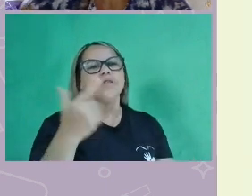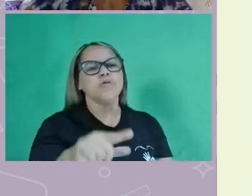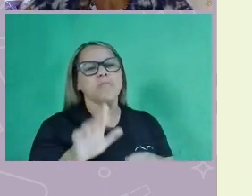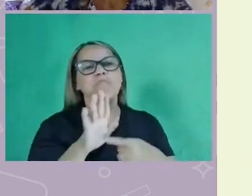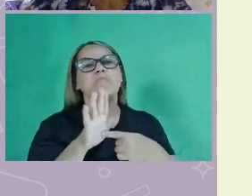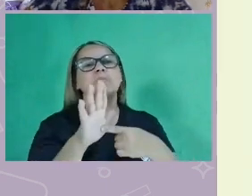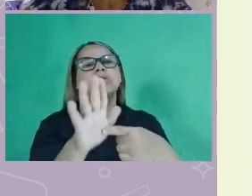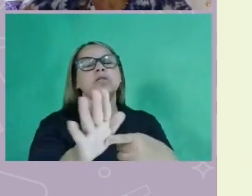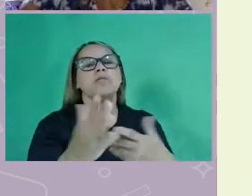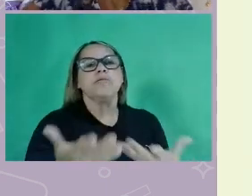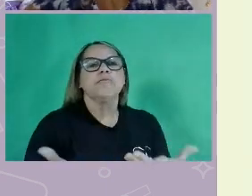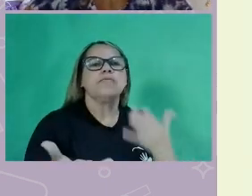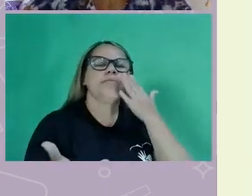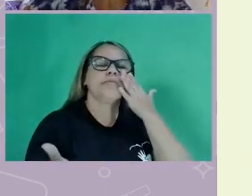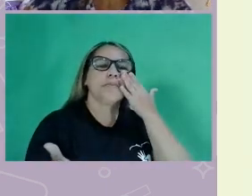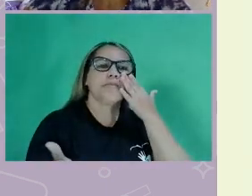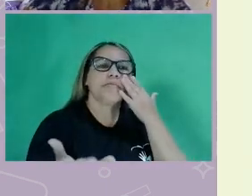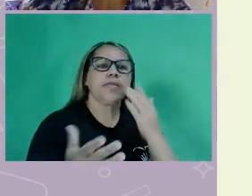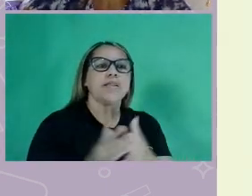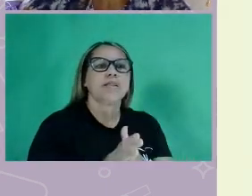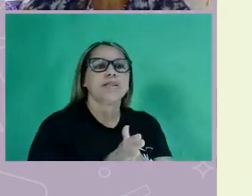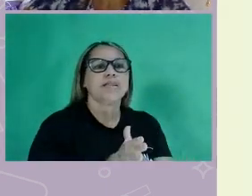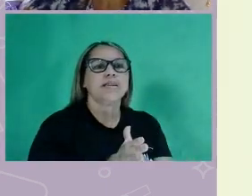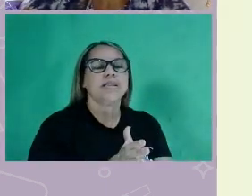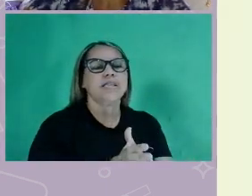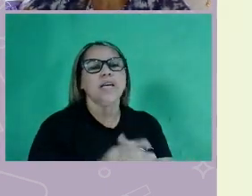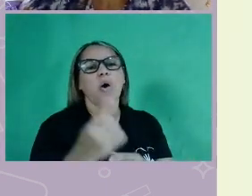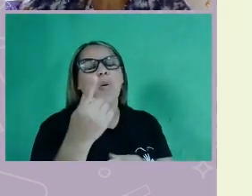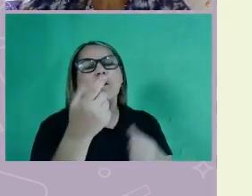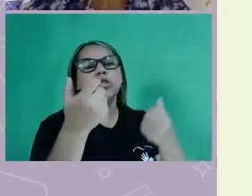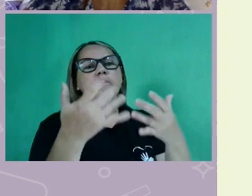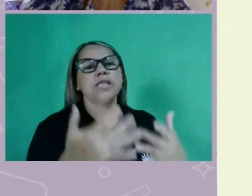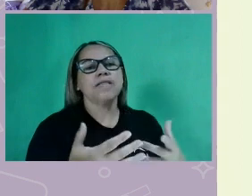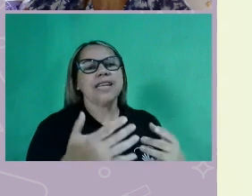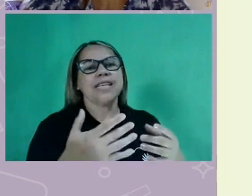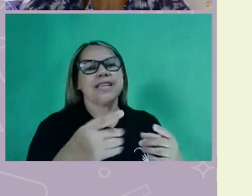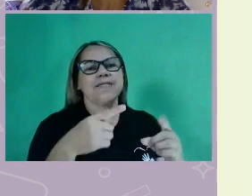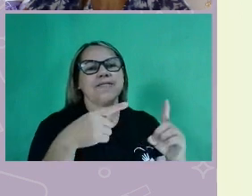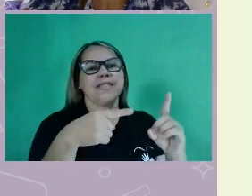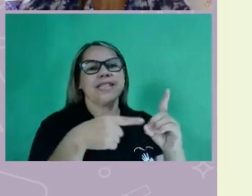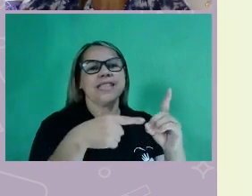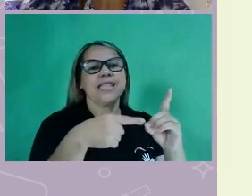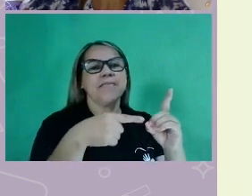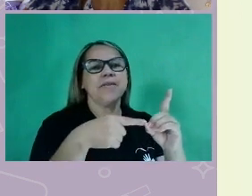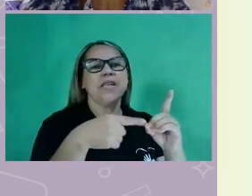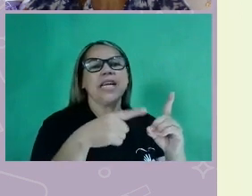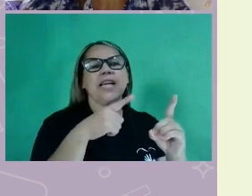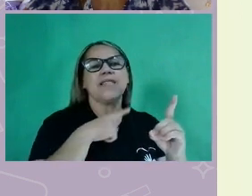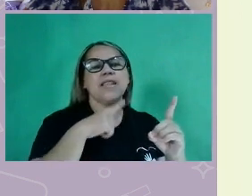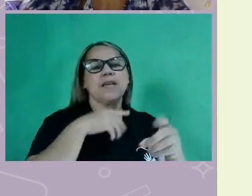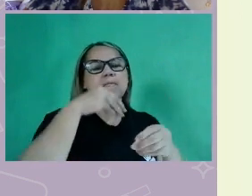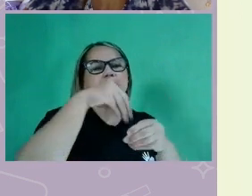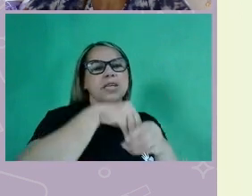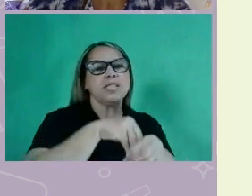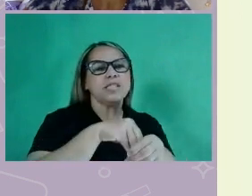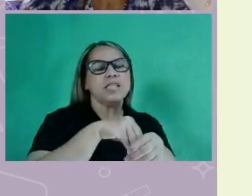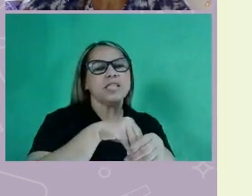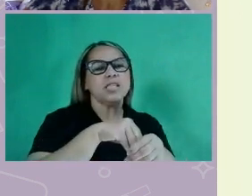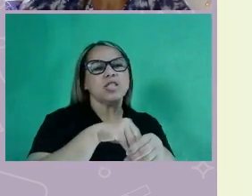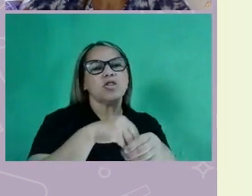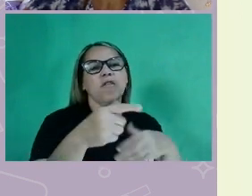e a afirmativa um diz o seguinte na molécula da quercetina estão presentes as funções